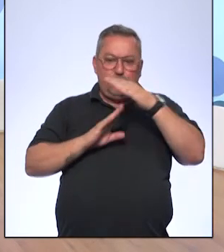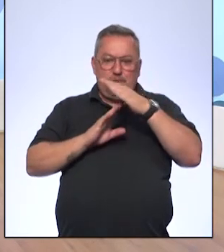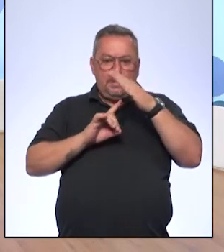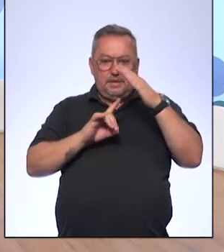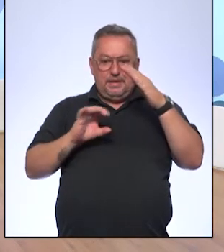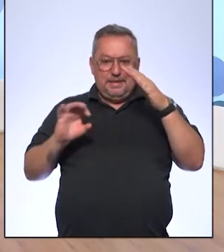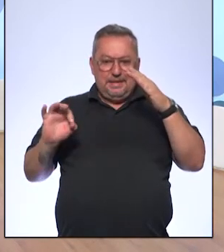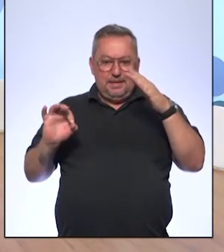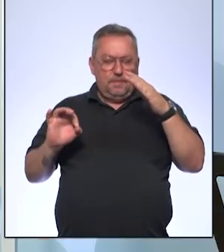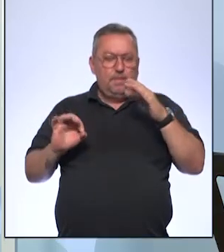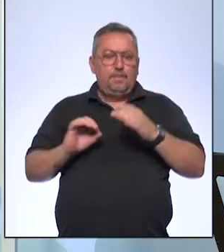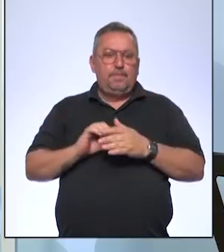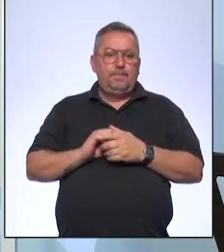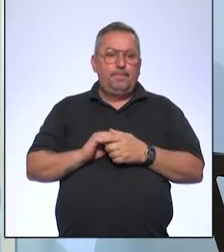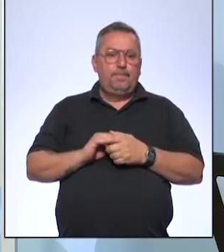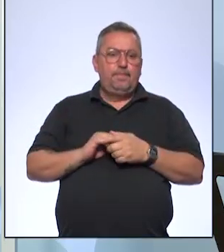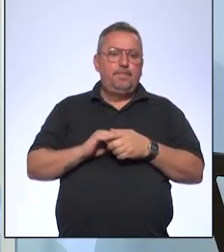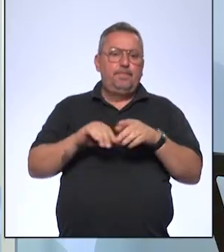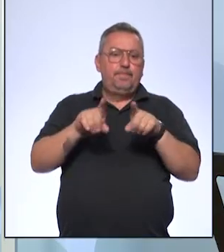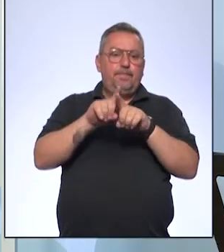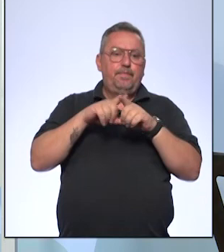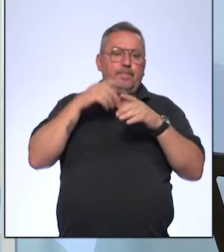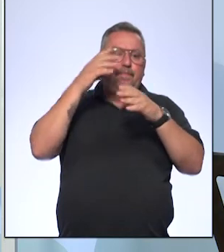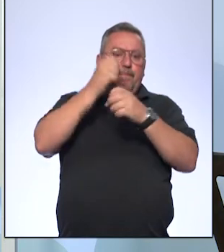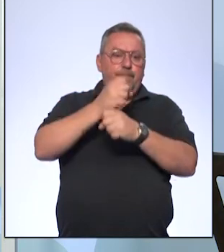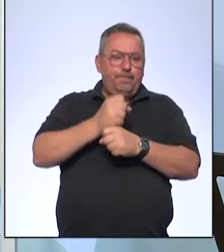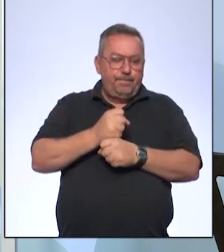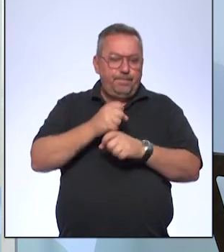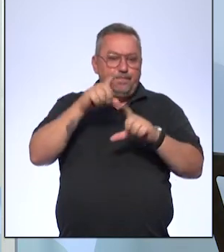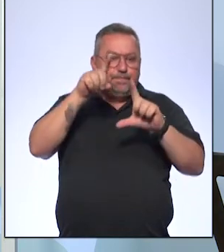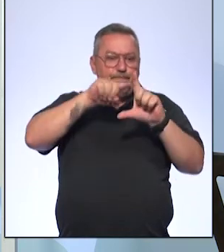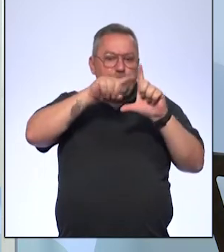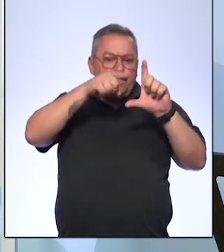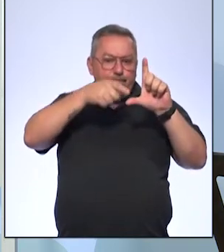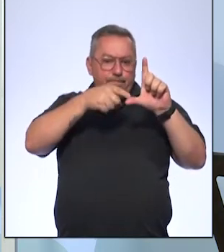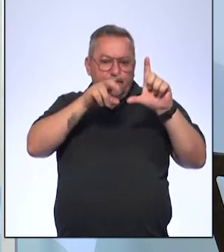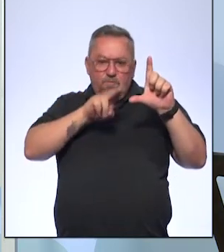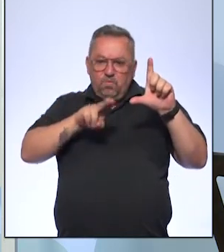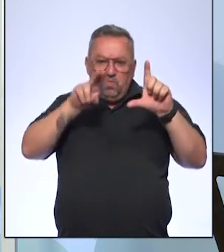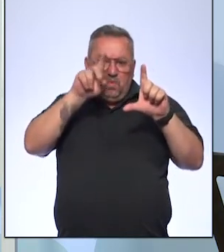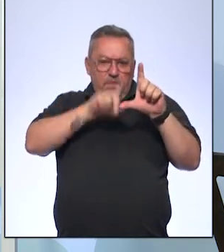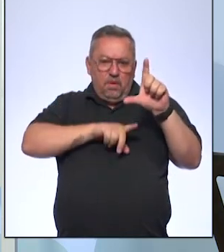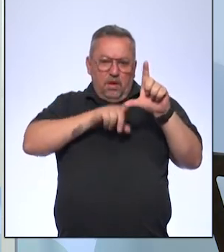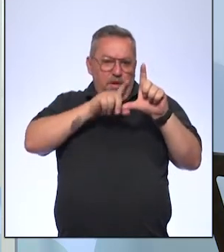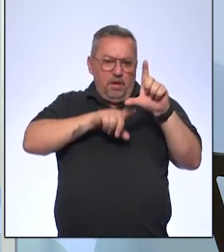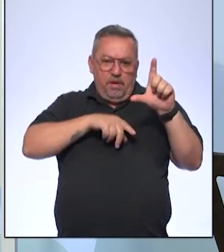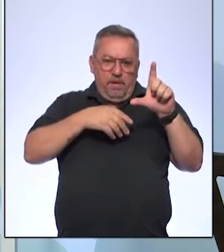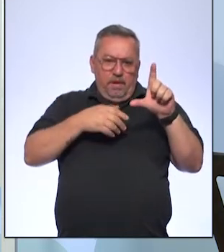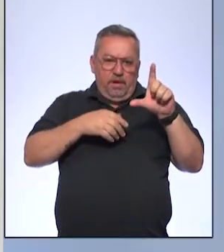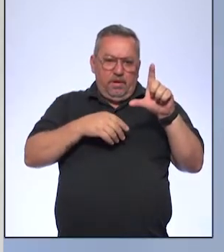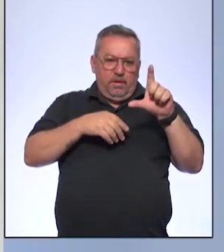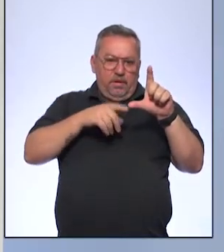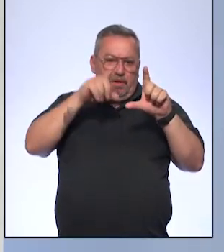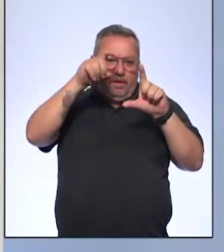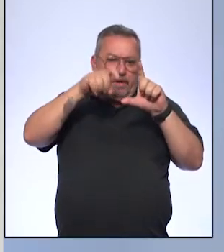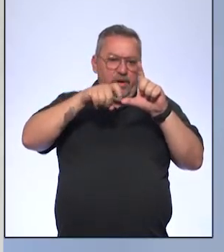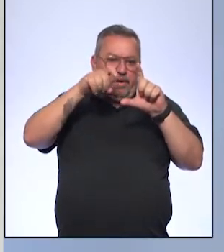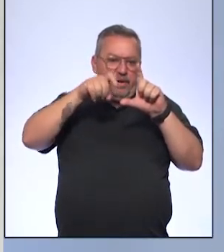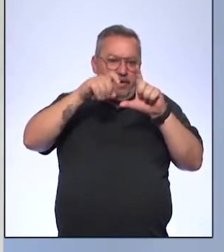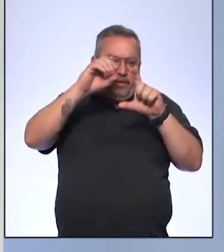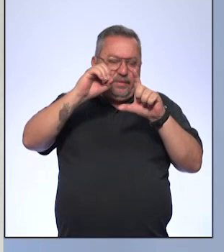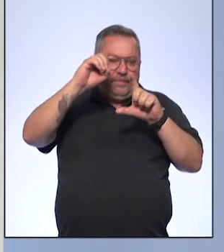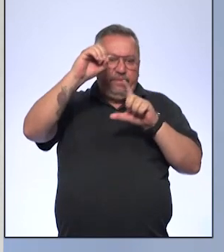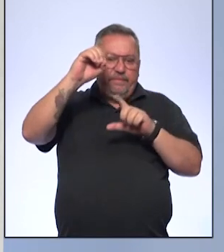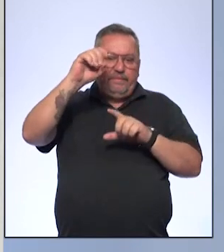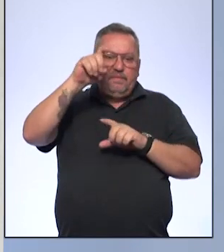correto? Isso mesmo, né? E aí eu quero calcular um determinado ângulo. Vou usar uma letra aí, no caso, vou usar x graus aqui para a